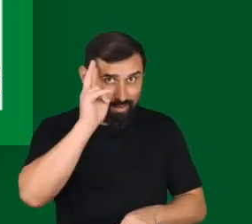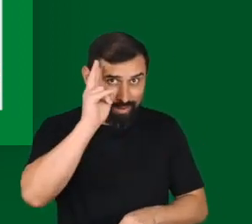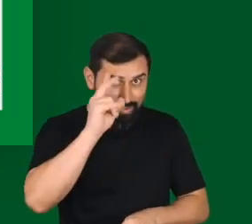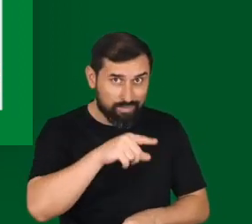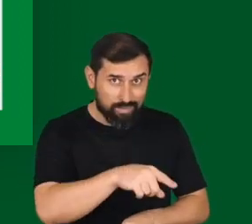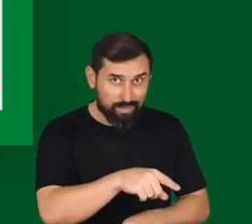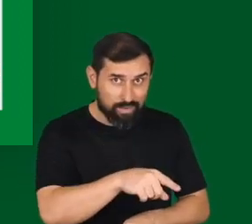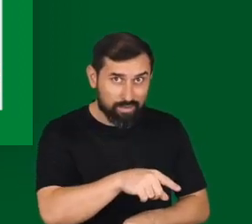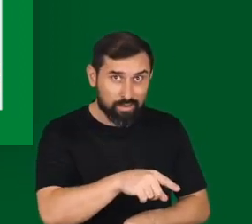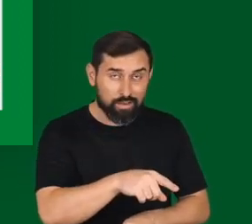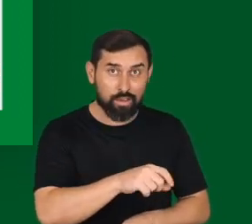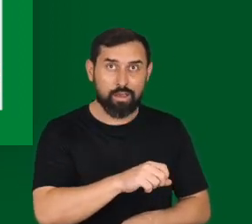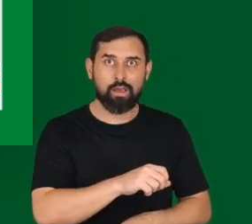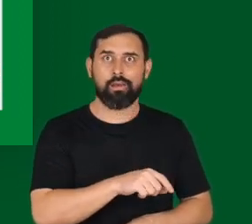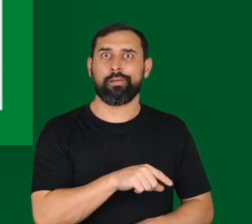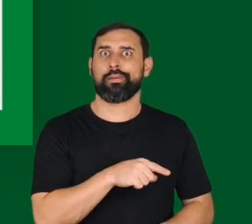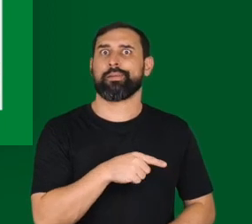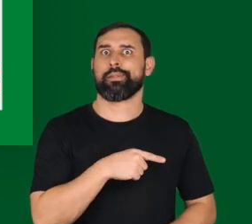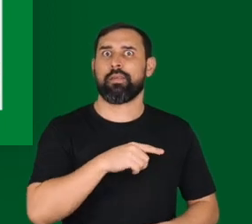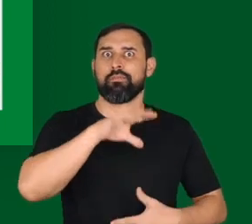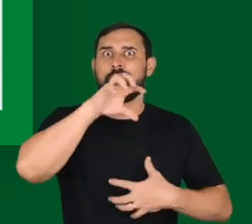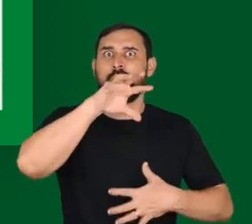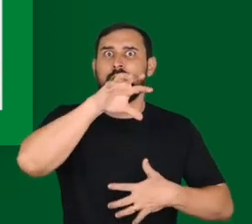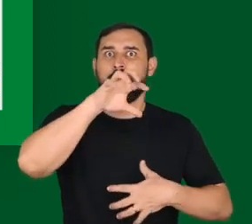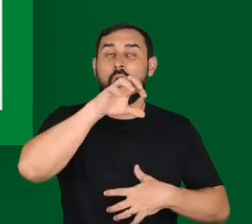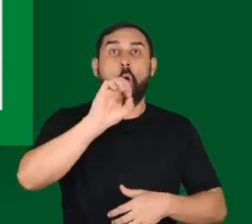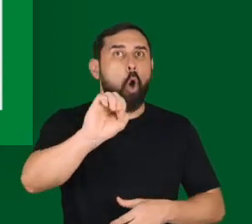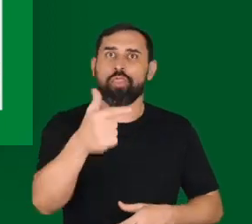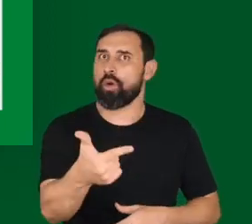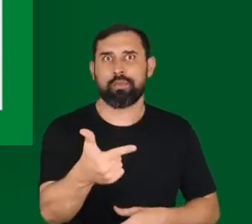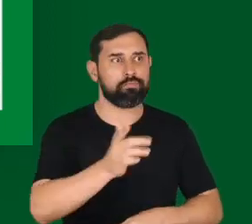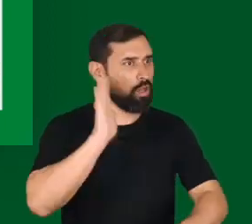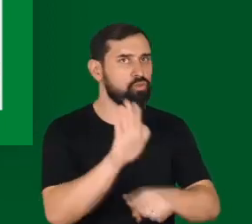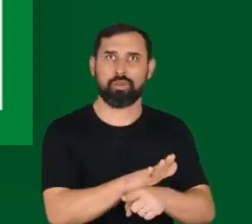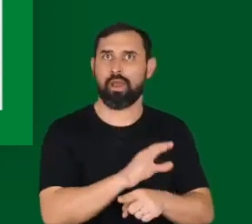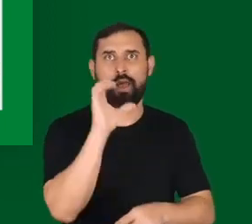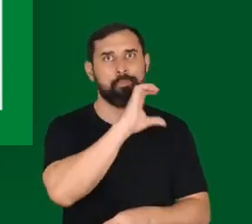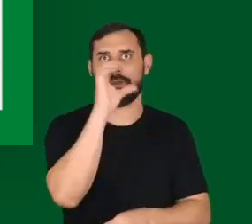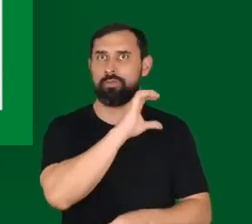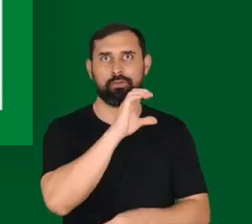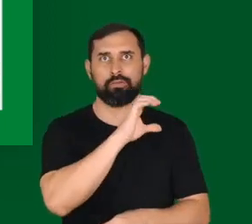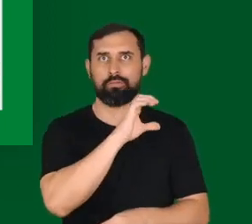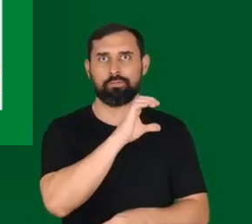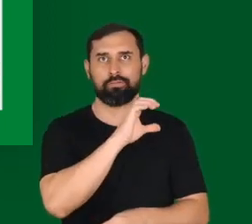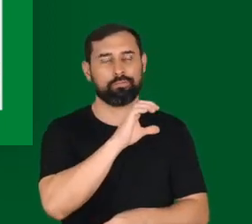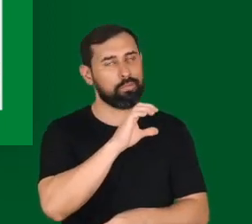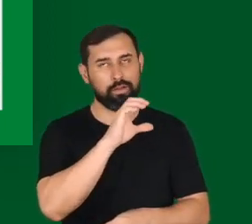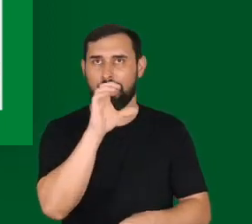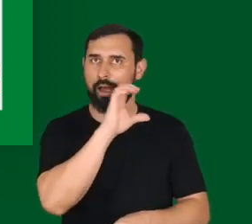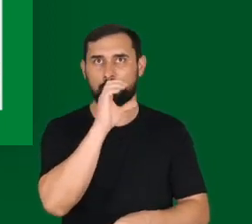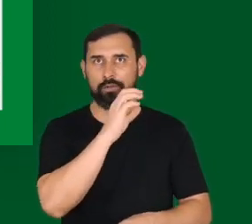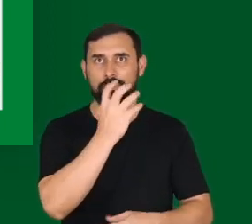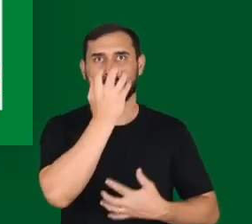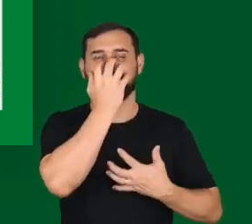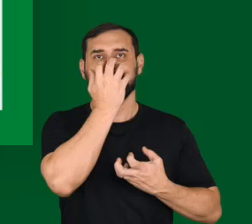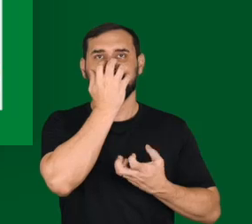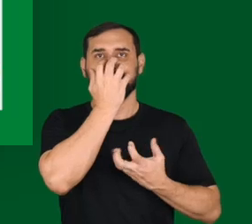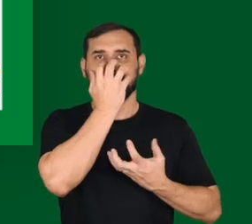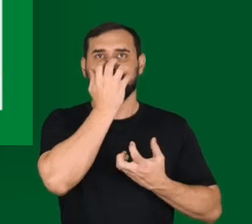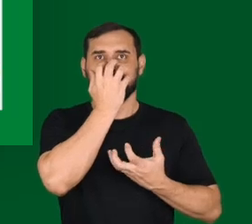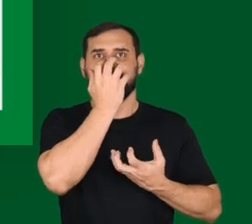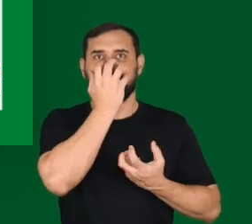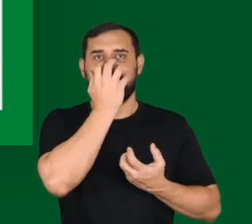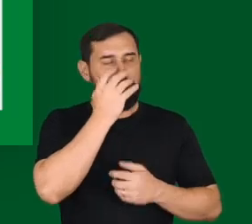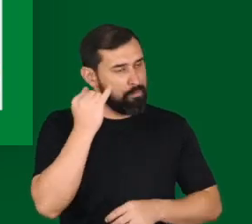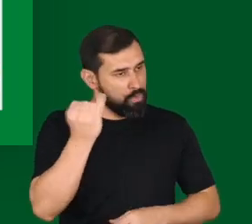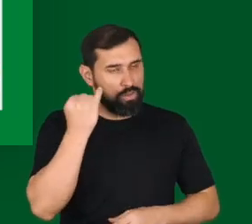que o paciente já estava taquipneico ali, eu já ofereço O2 já no A ali. Já considere instalar oxigênio sob máscara não reinalante,